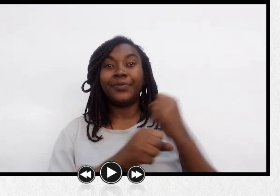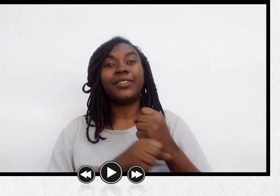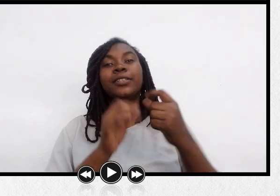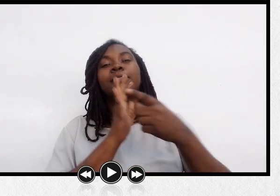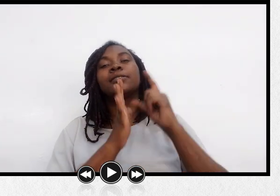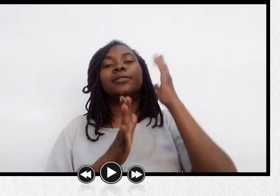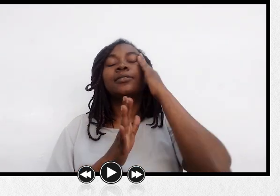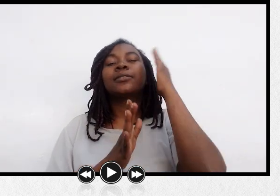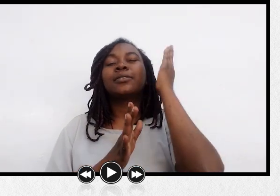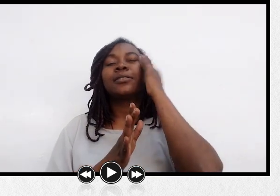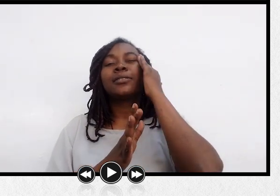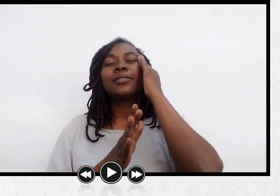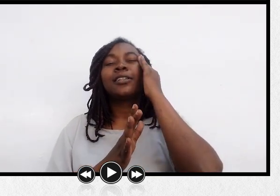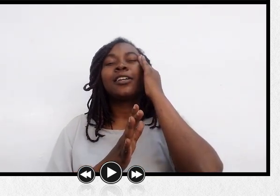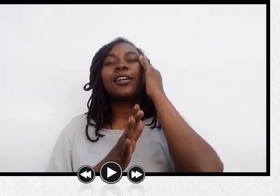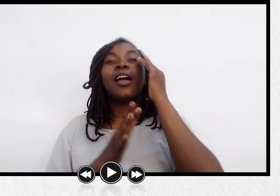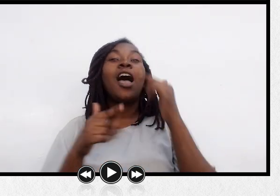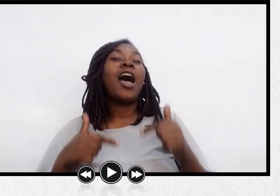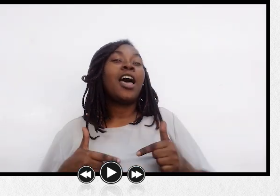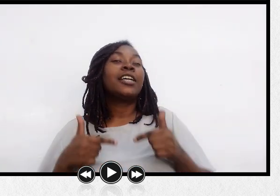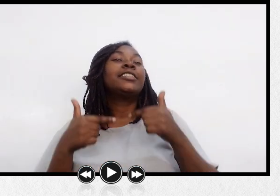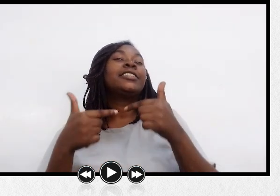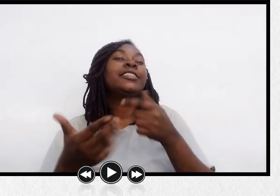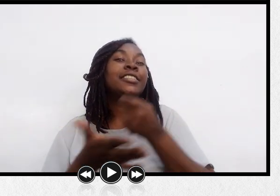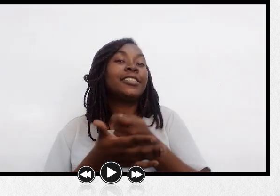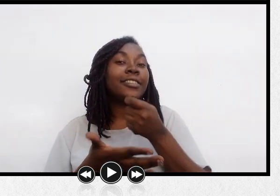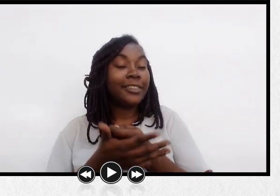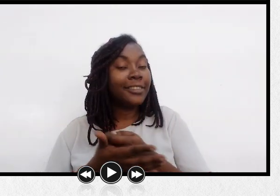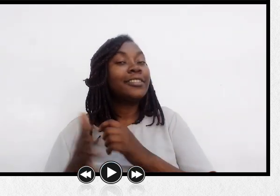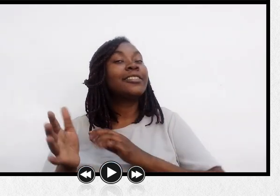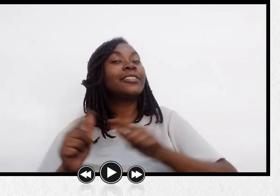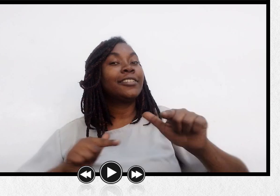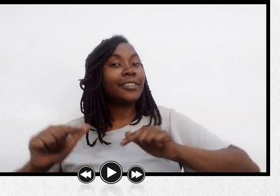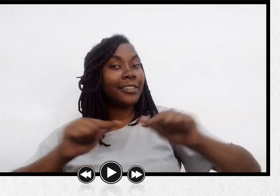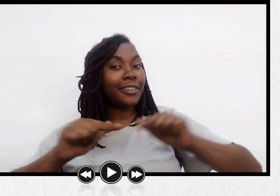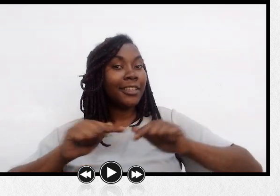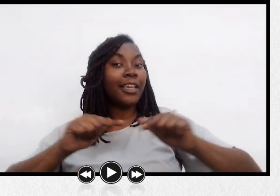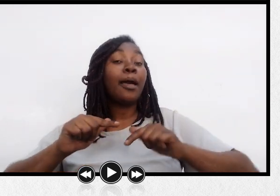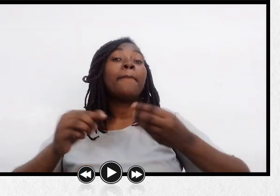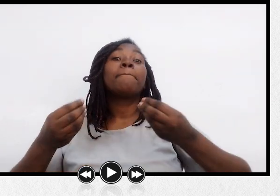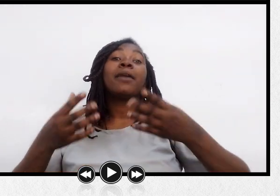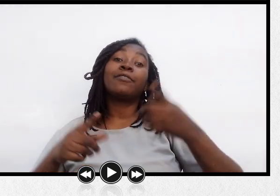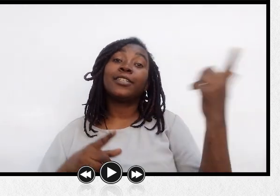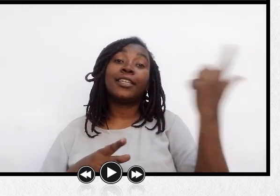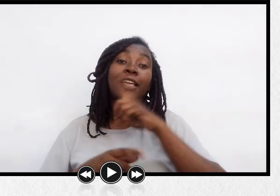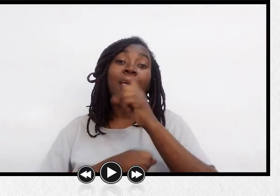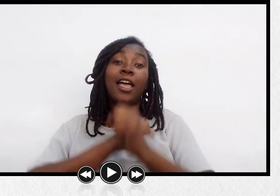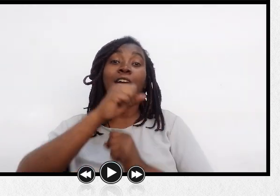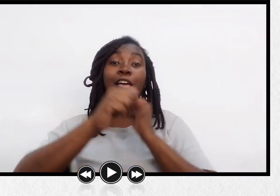sabe quais são as ações que você tem que estar trabalhando para que você tenha, no ano